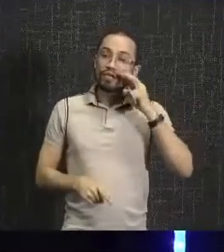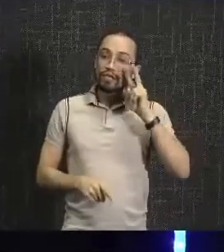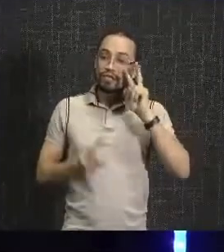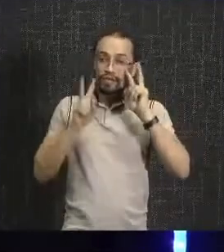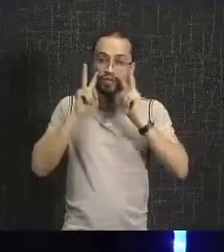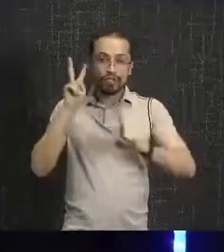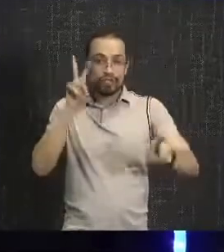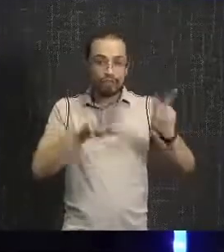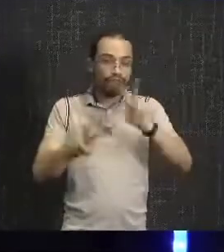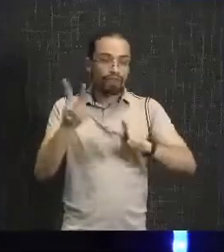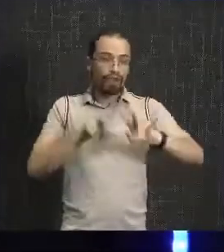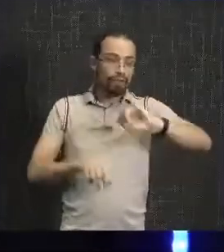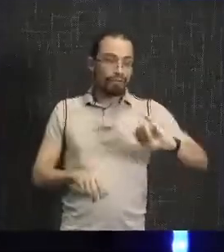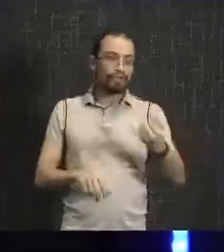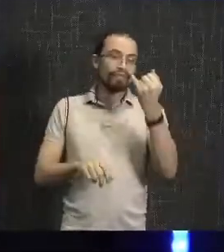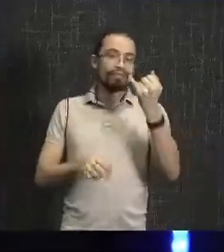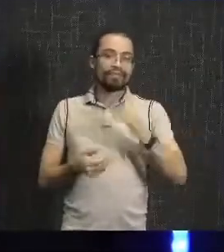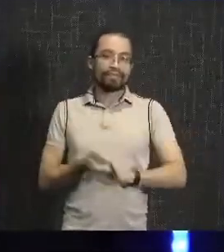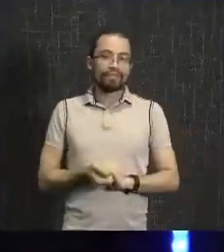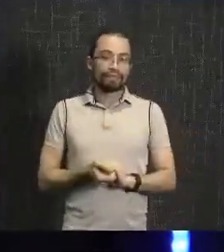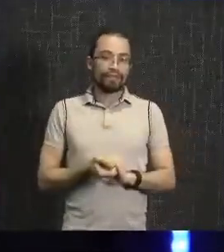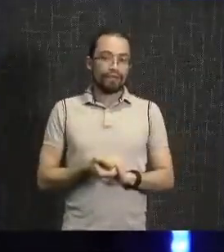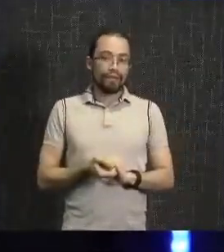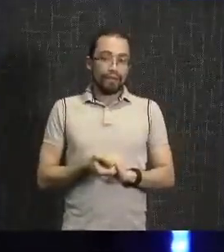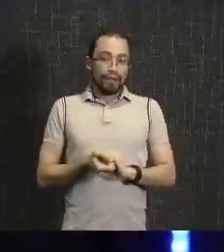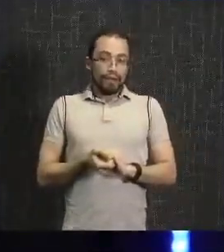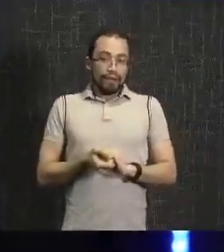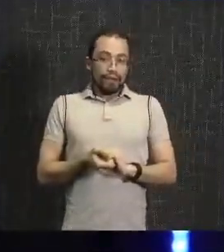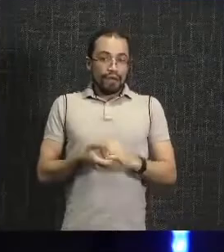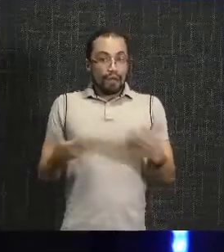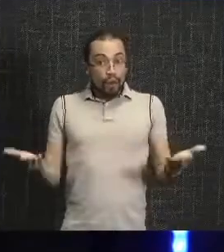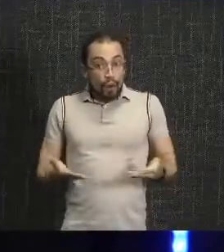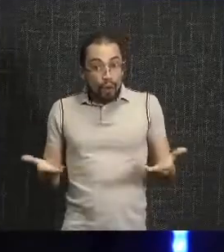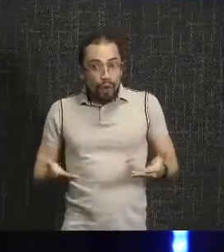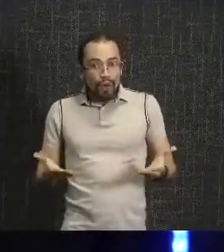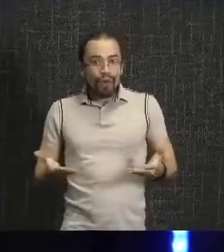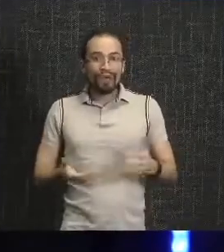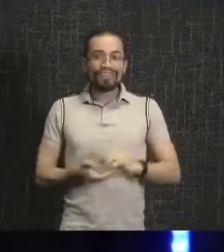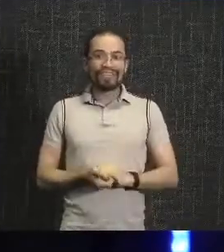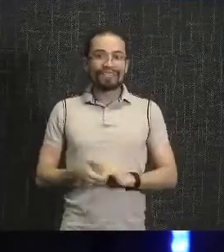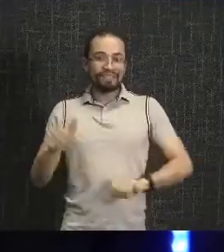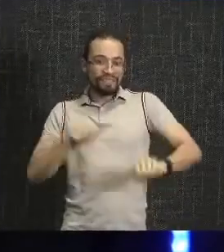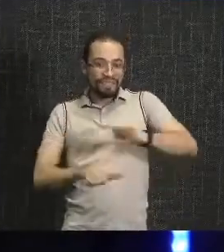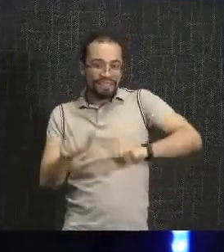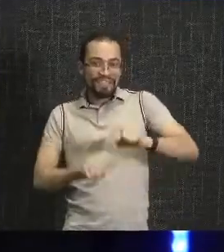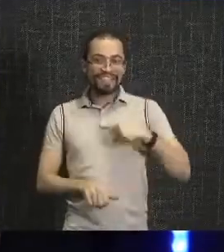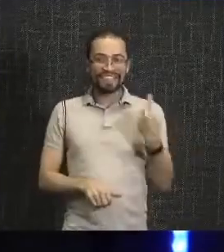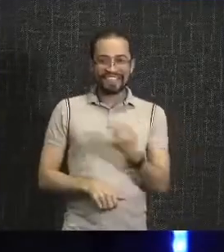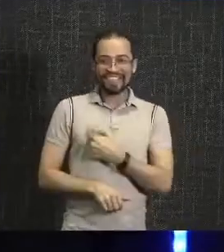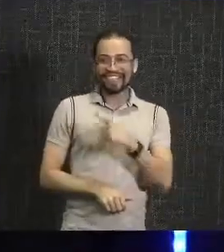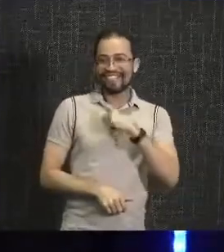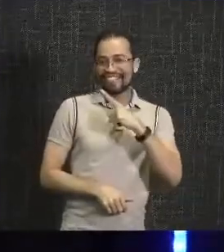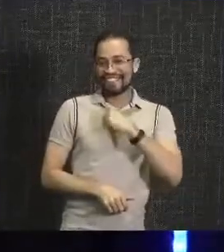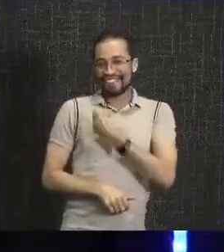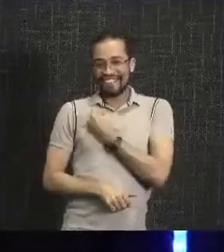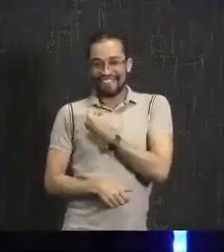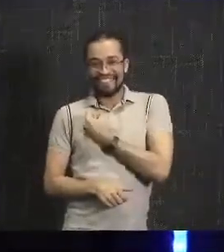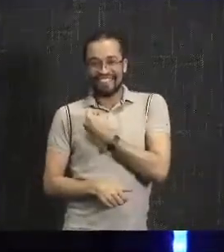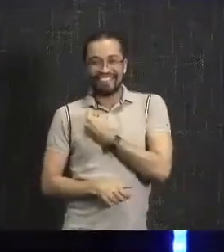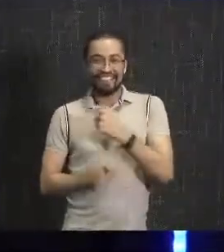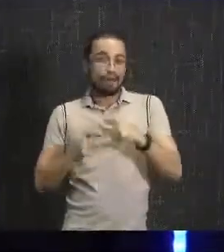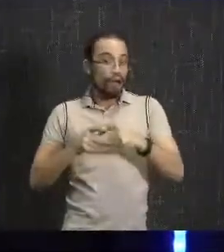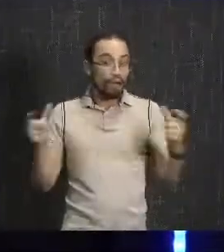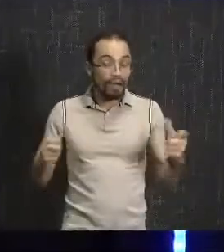Nádia. O mercado mudou, o que a gente vê é um número muito grande. O comércio eletrônico cresceu